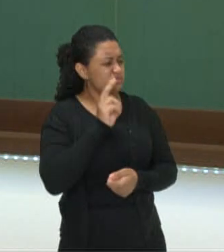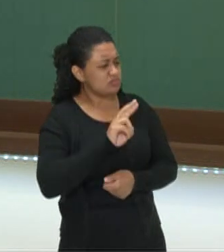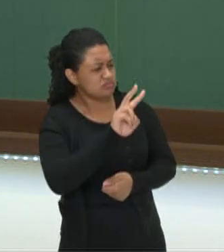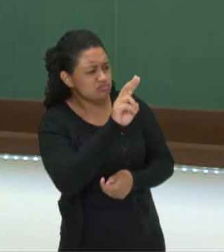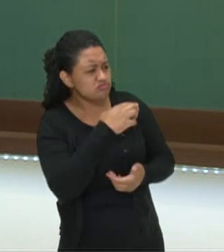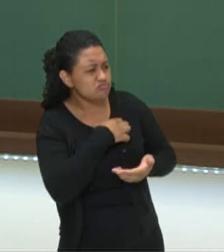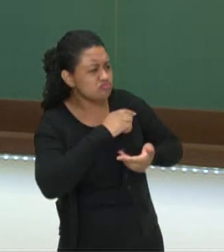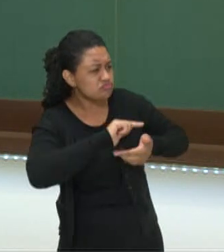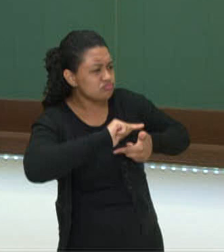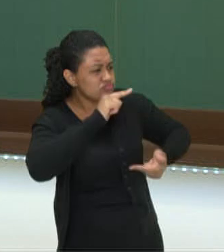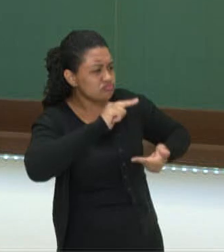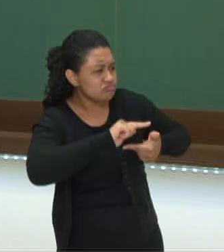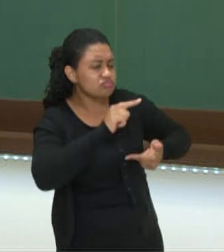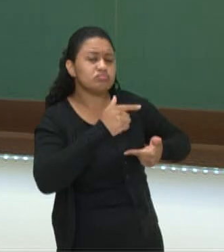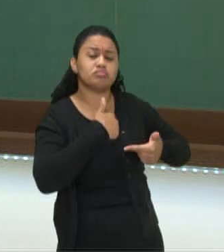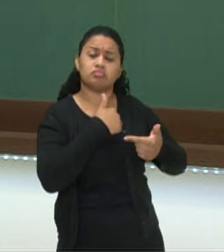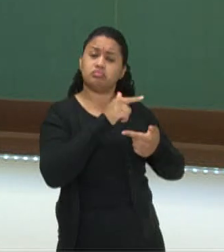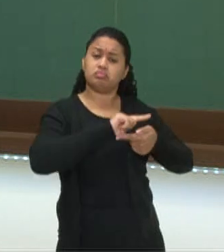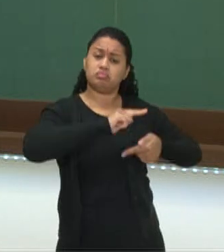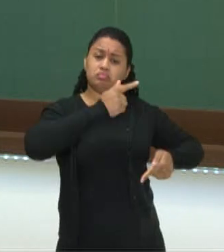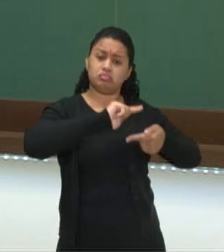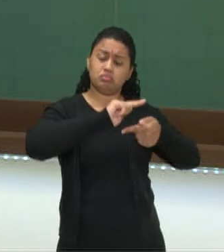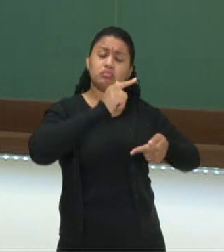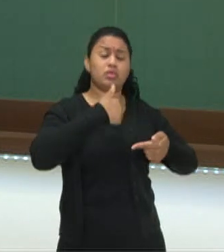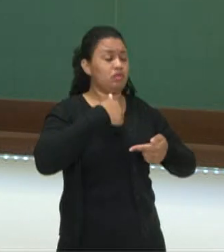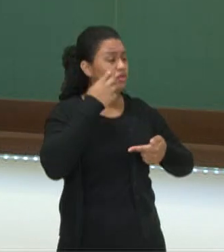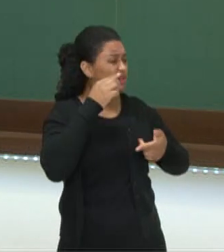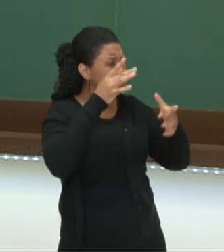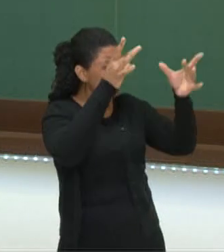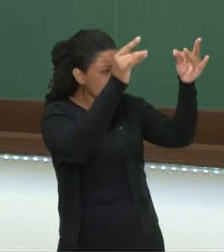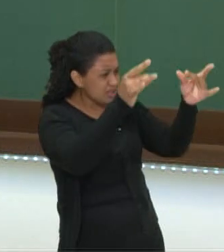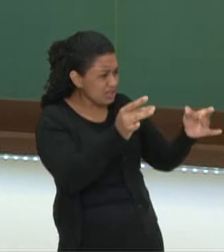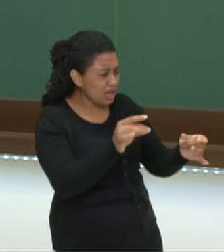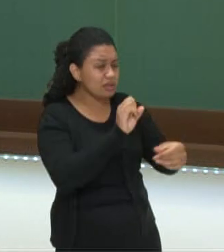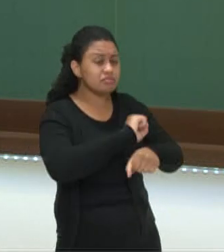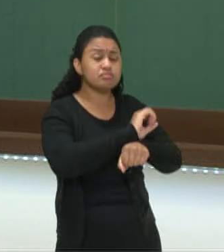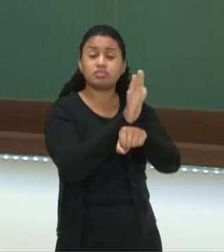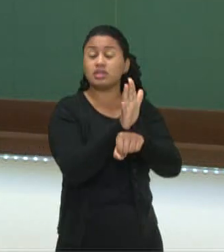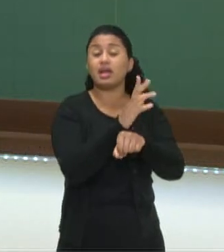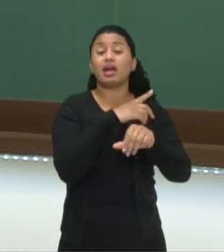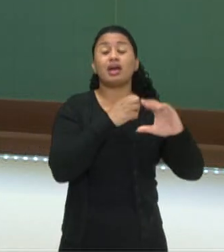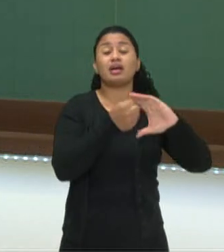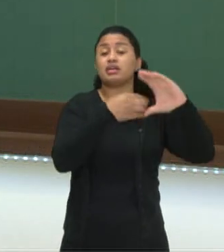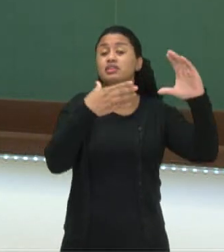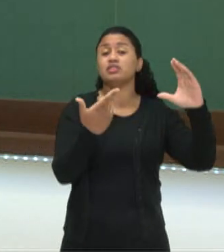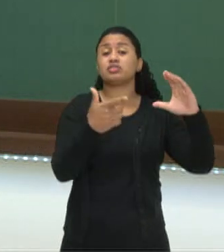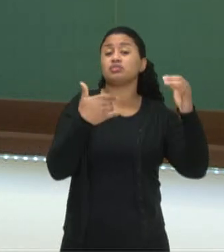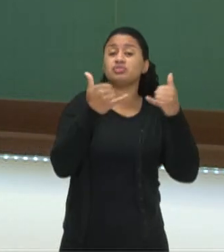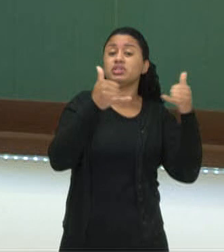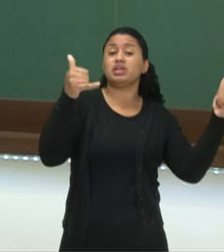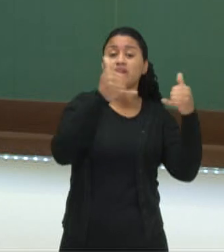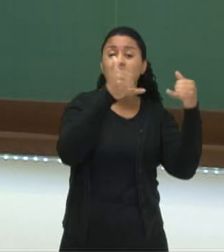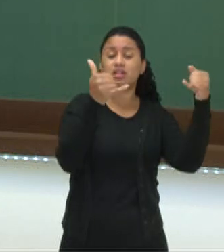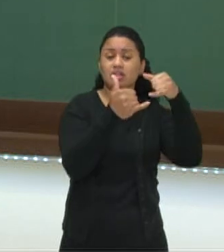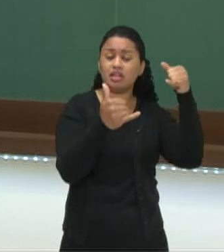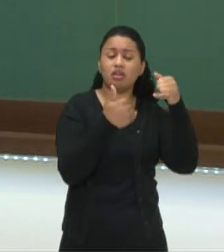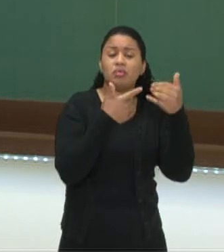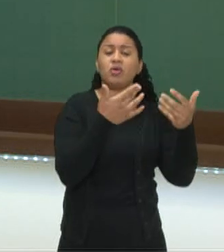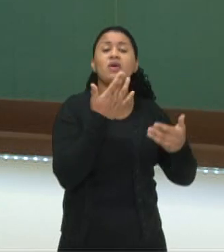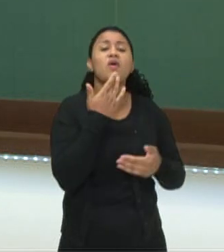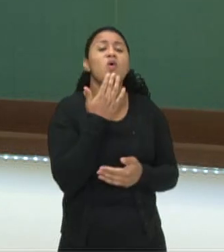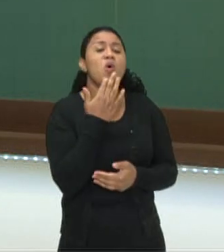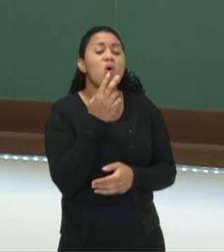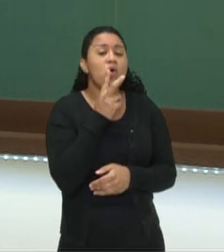forma geométrica dentro do espaço. Se você olhar com mais detalhe, o impressionismo ele era caracterizado por não uso da linha, exatamente uma coisa da cor, a cor